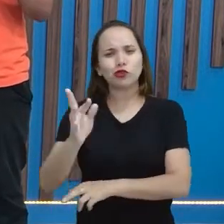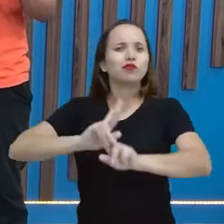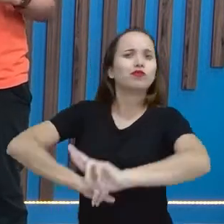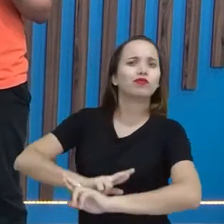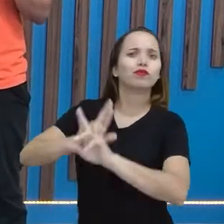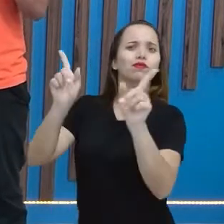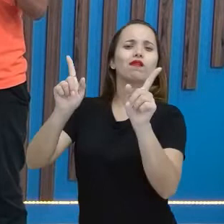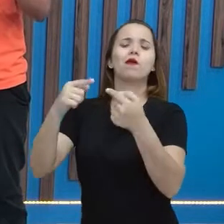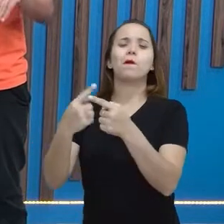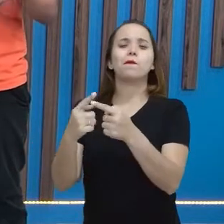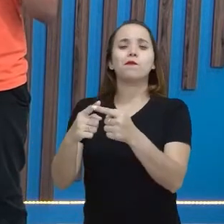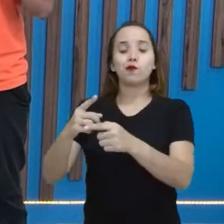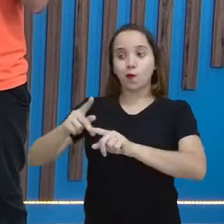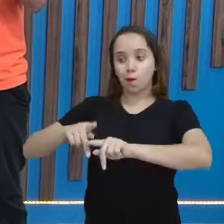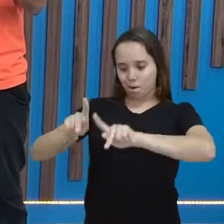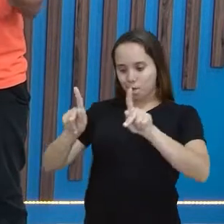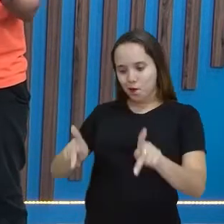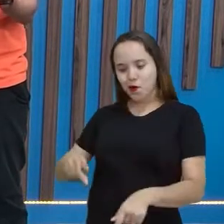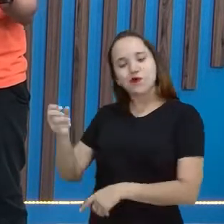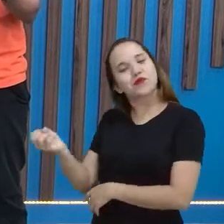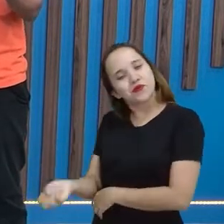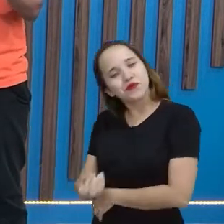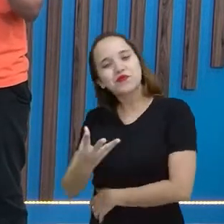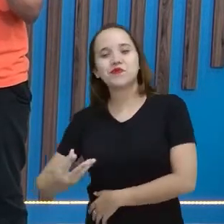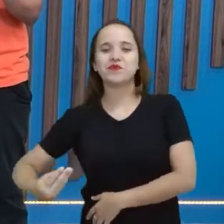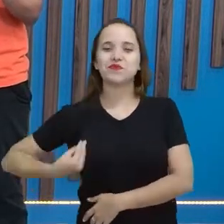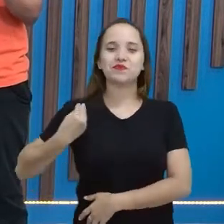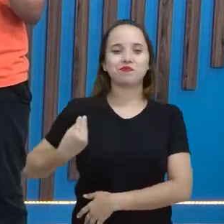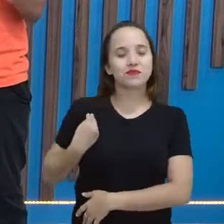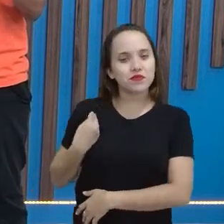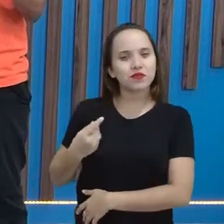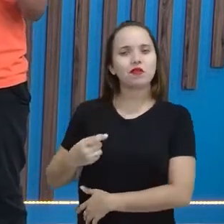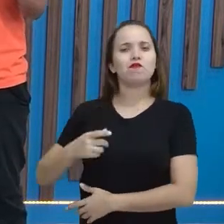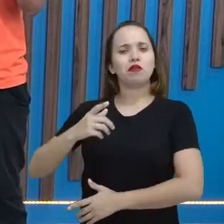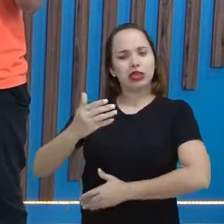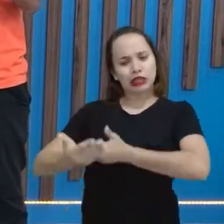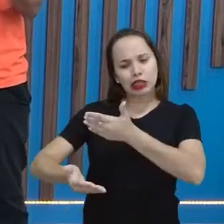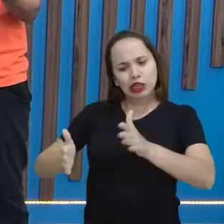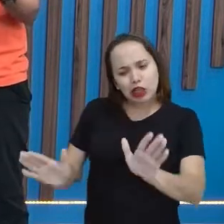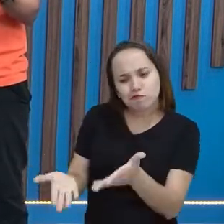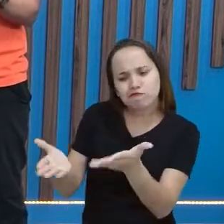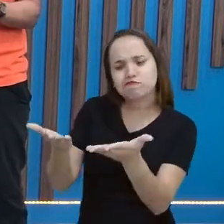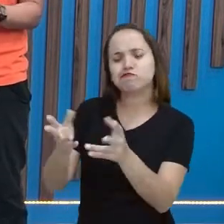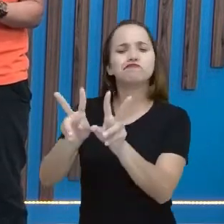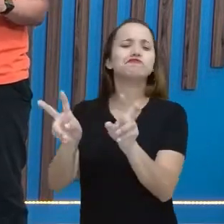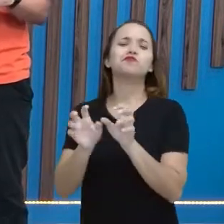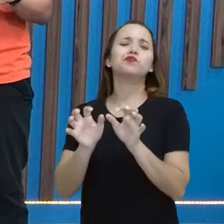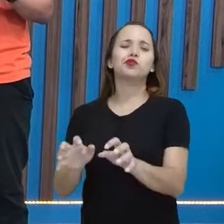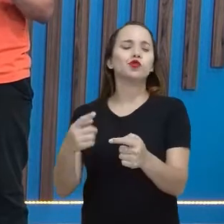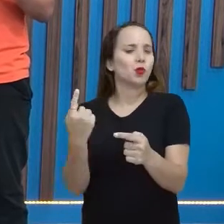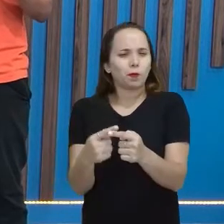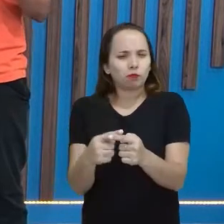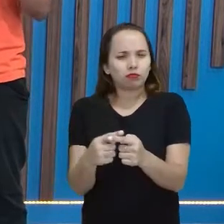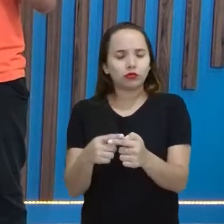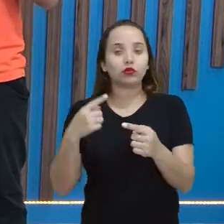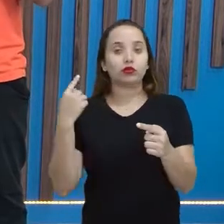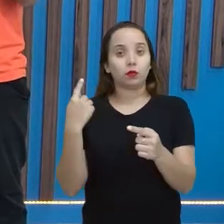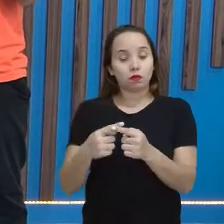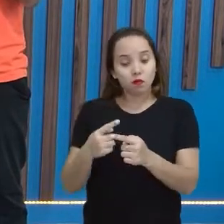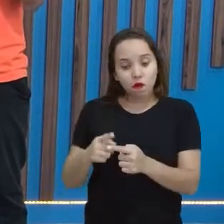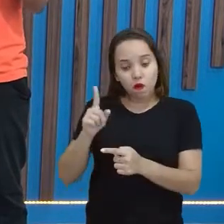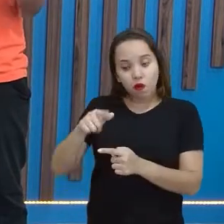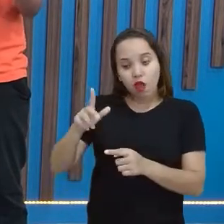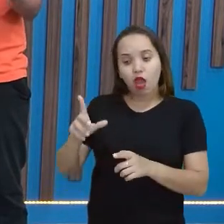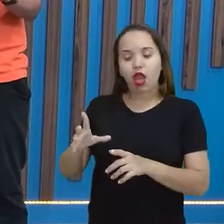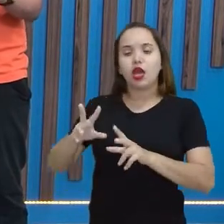esse projeto, esse novo projeto de vida, ele está trabalhando, ele está abordando. Por quê? Porque isso vem de